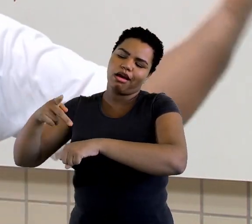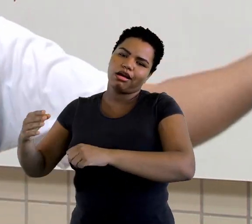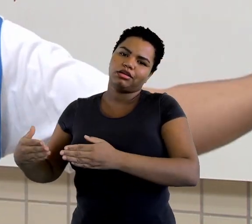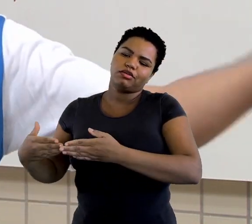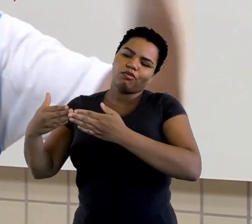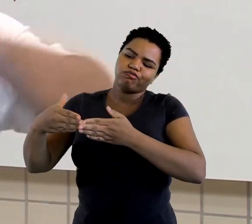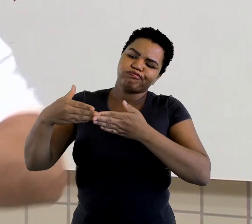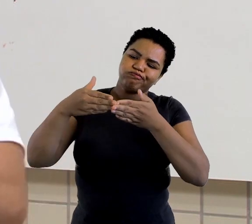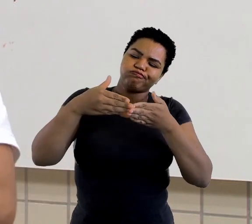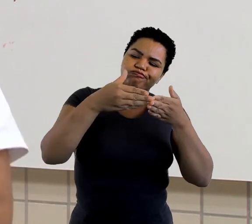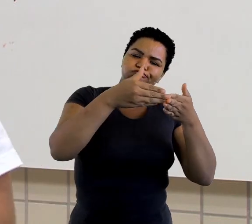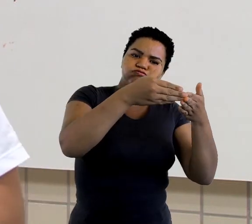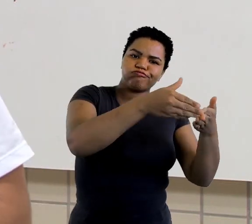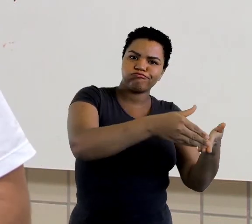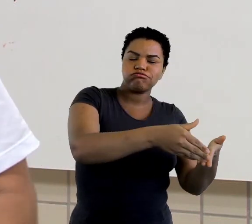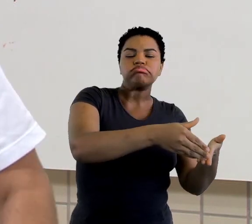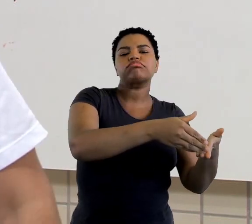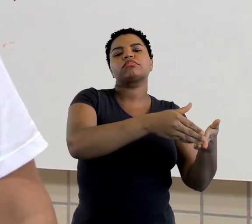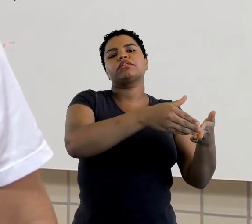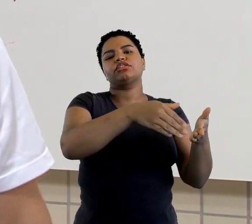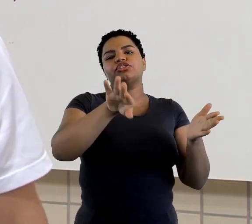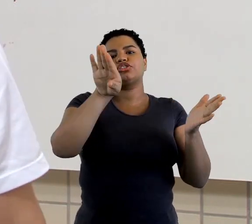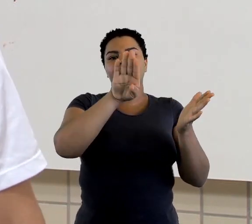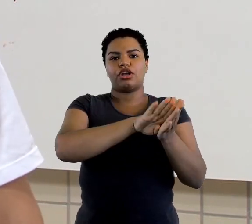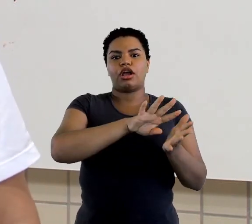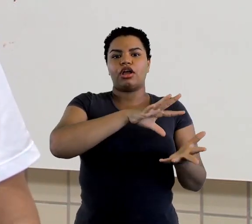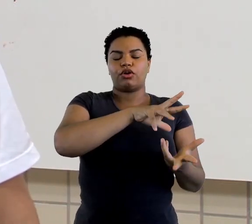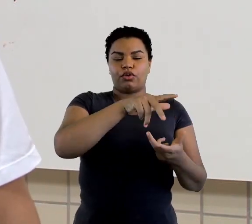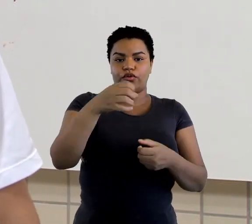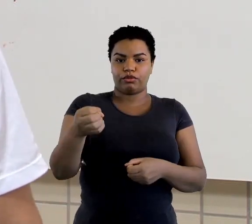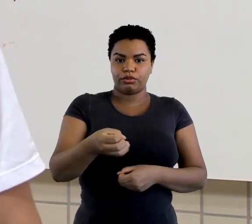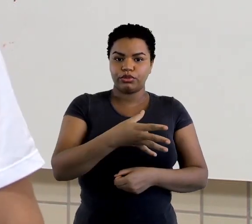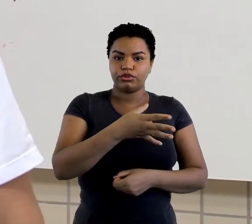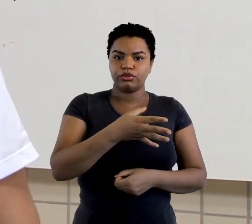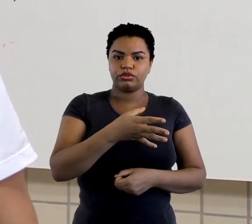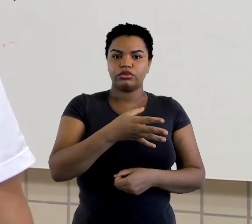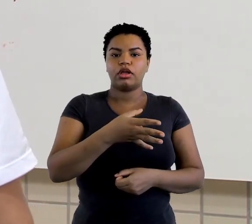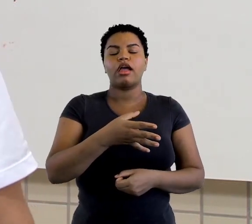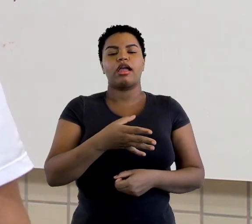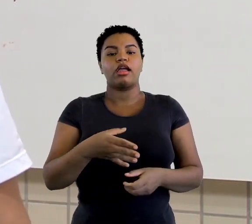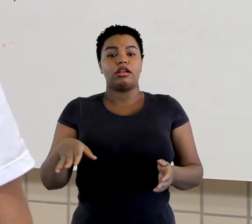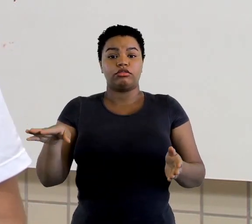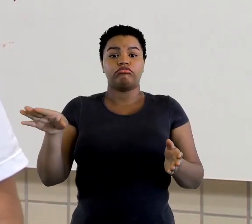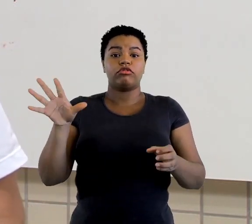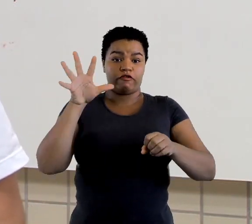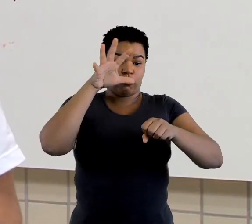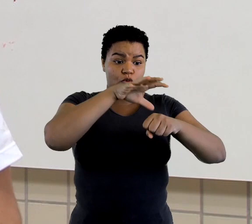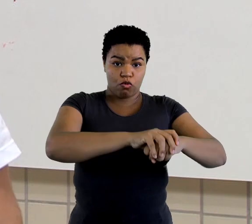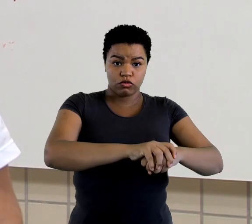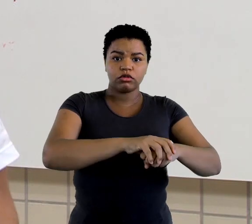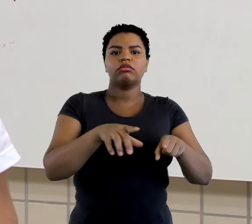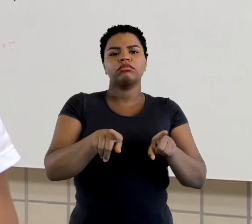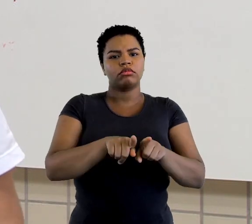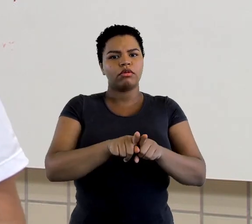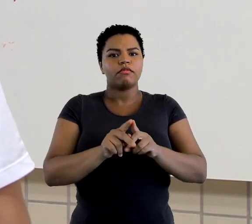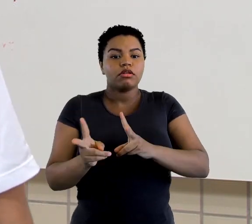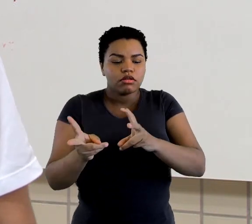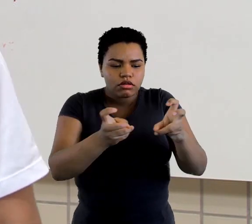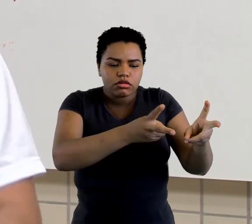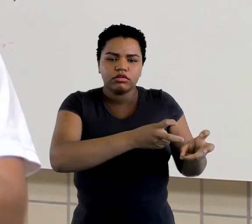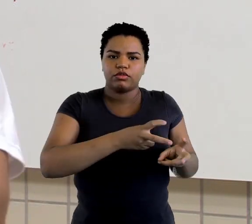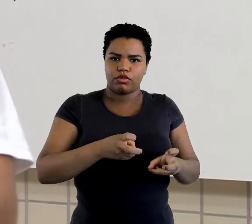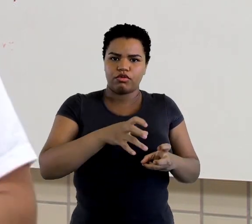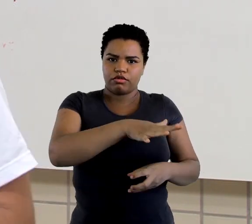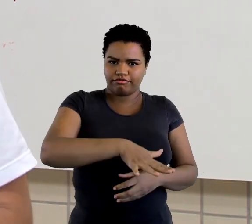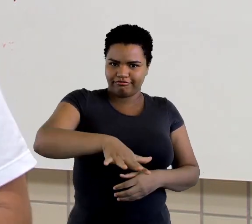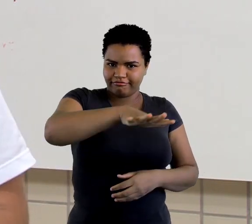e chegaram ao Novo Mundo, eles vieram colonizar e explorar esse território. Portanto, o Novo